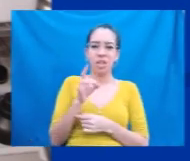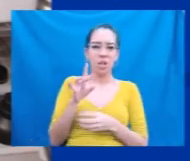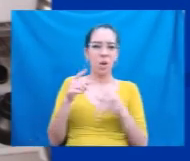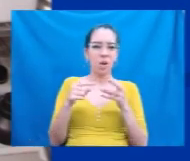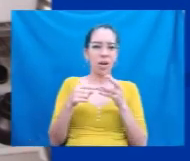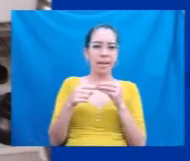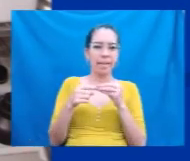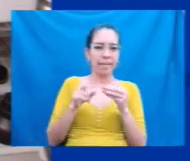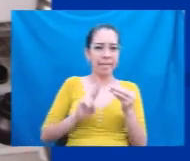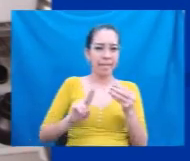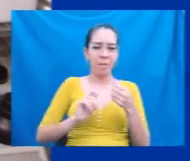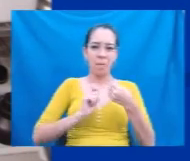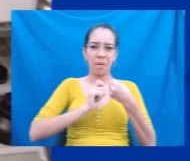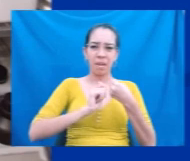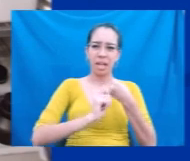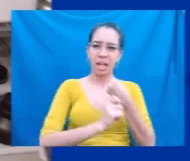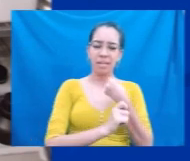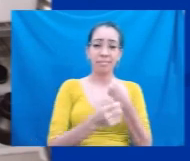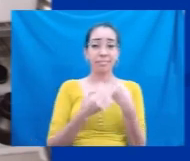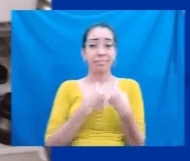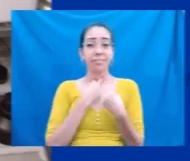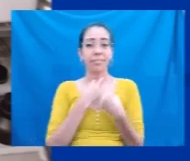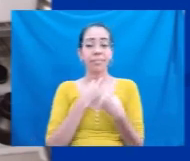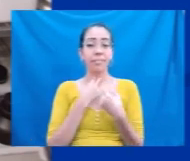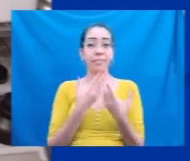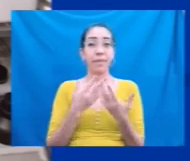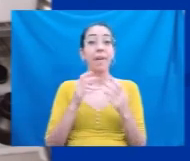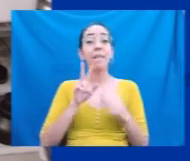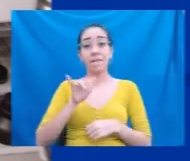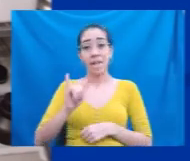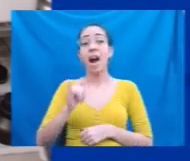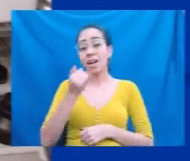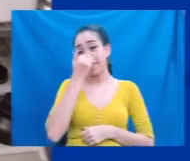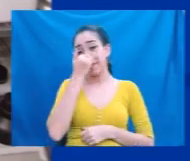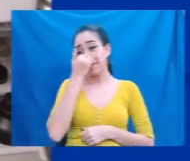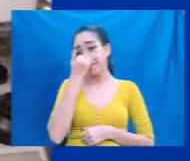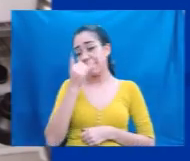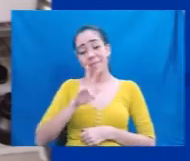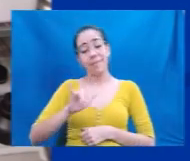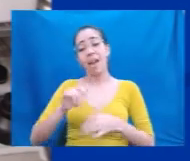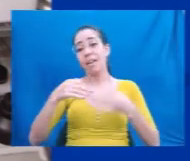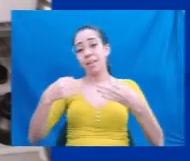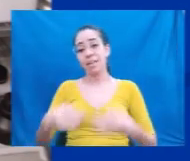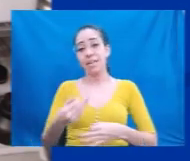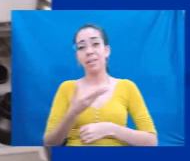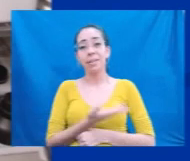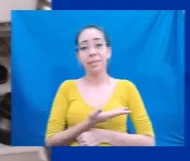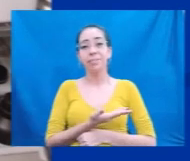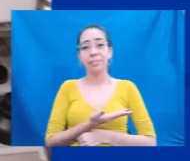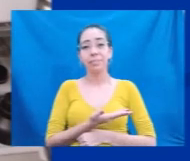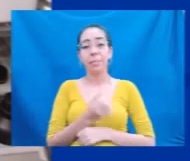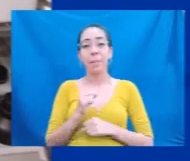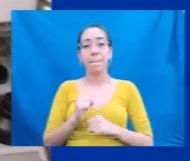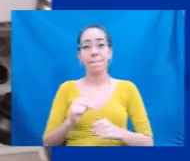tampa. Então é algo, gente, que como, né? Eu já digo várias vezes, tem tudo para dar errado. A gente só não sabe o dia que vai